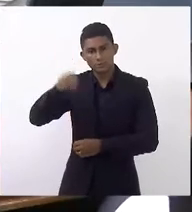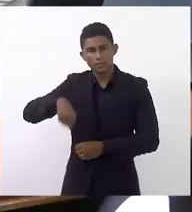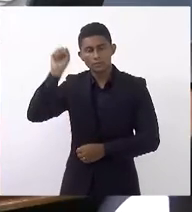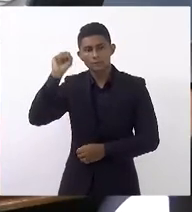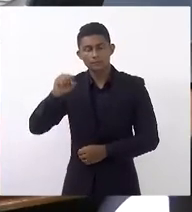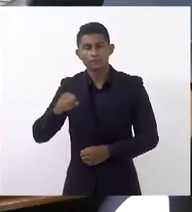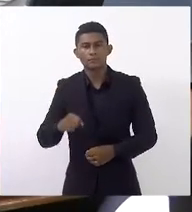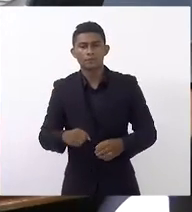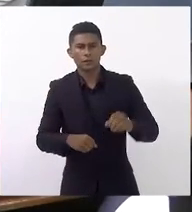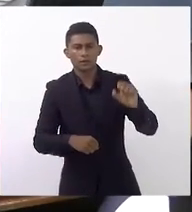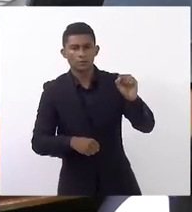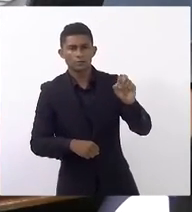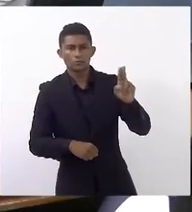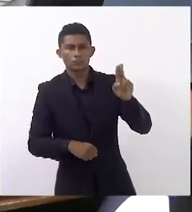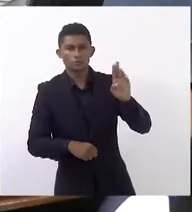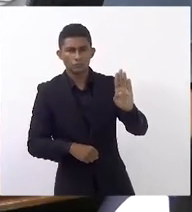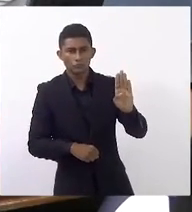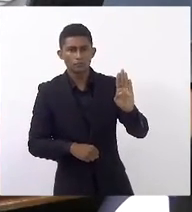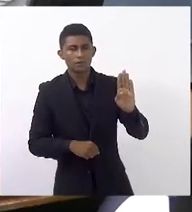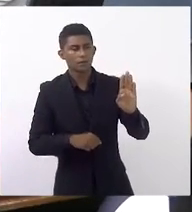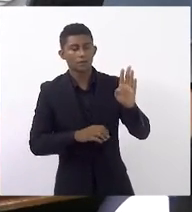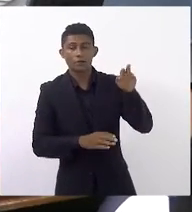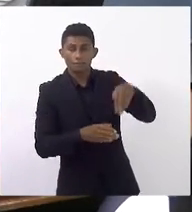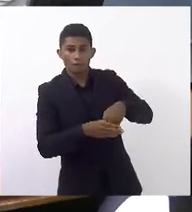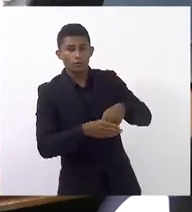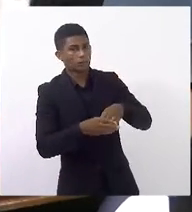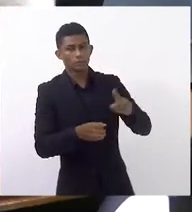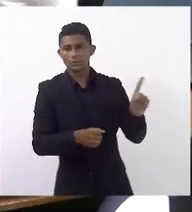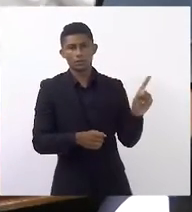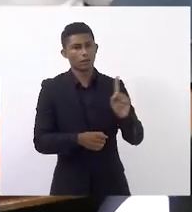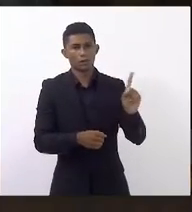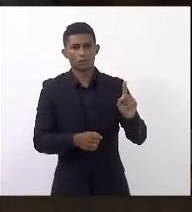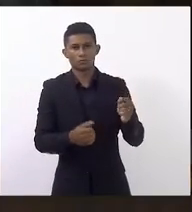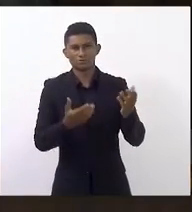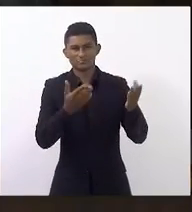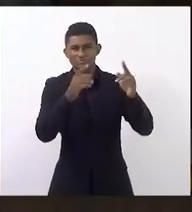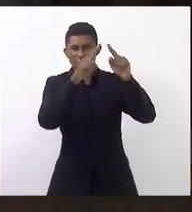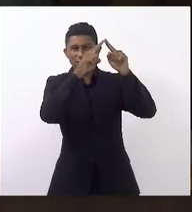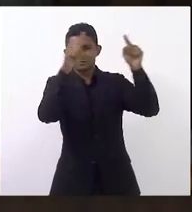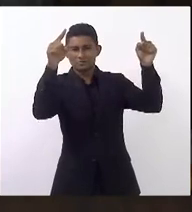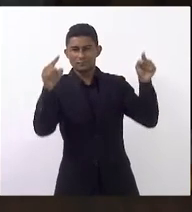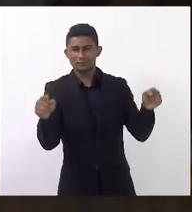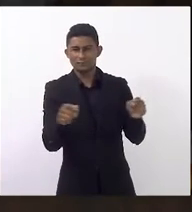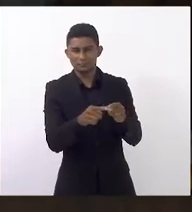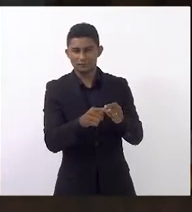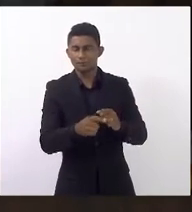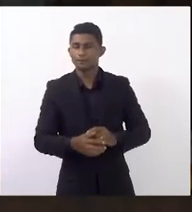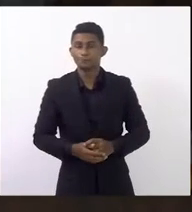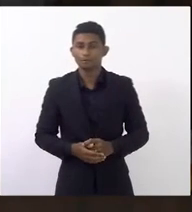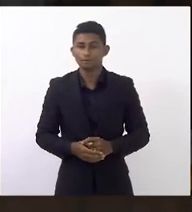vota não no painel. Deputada Tia Ju.